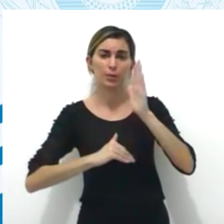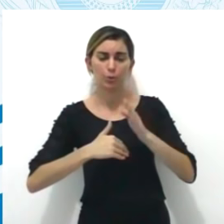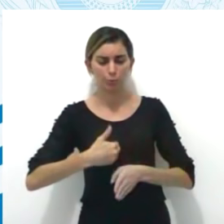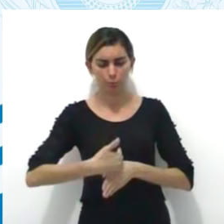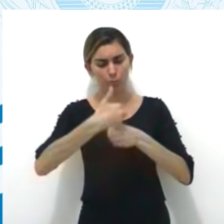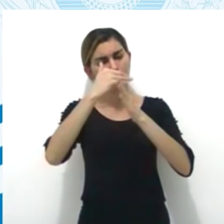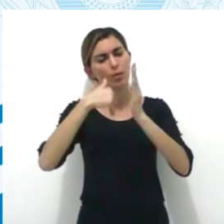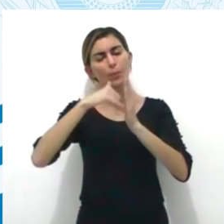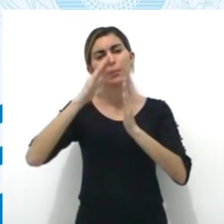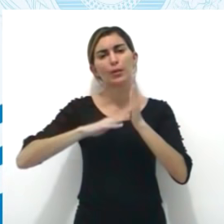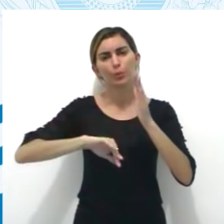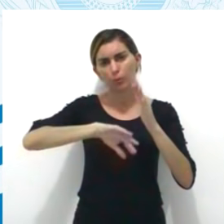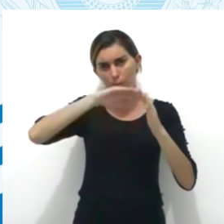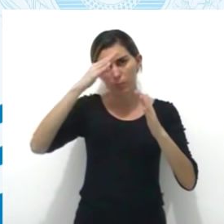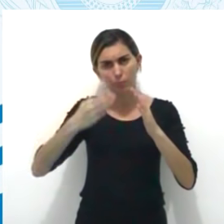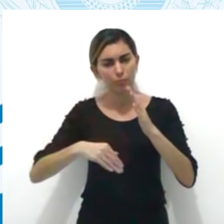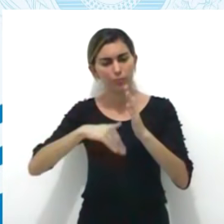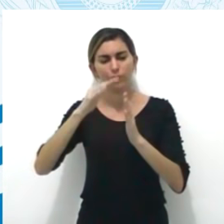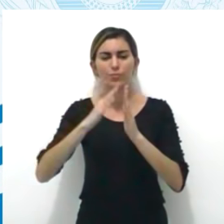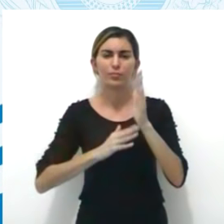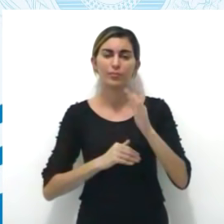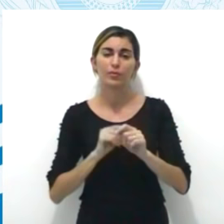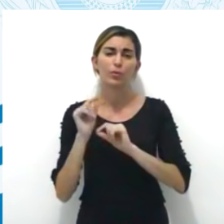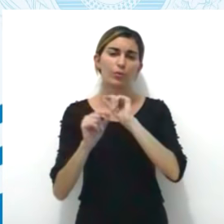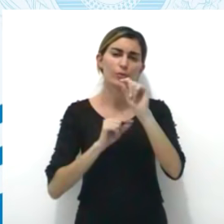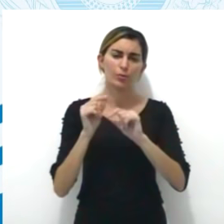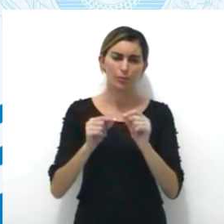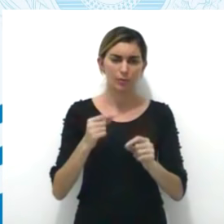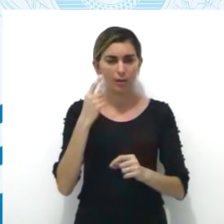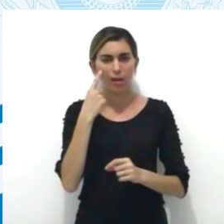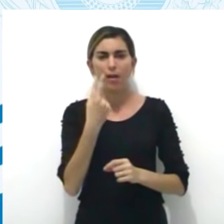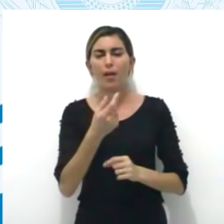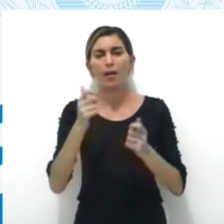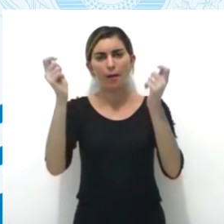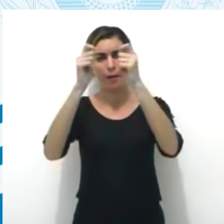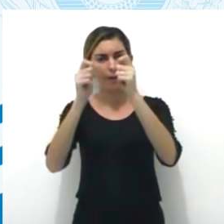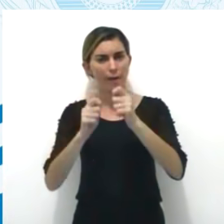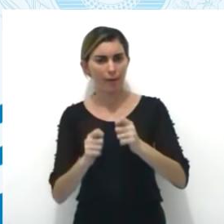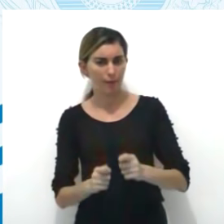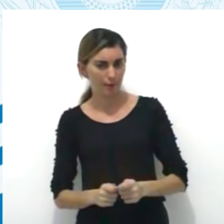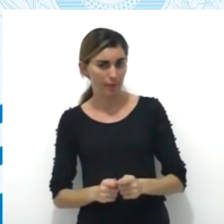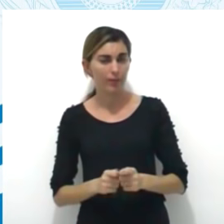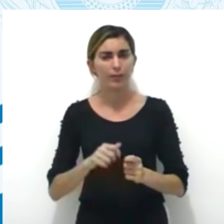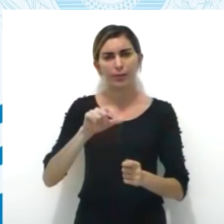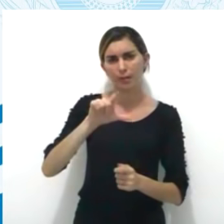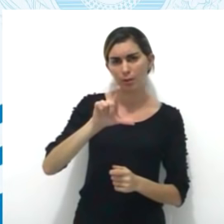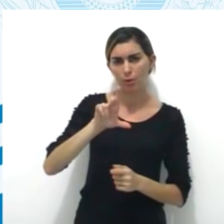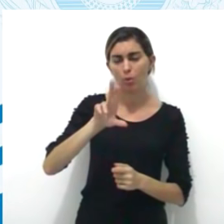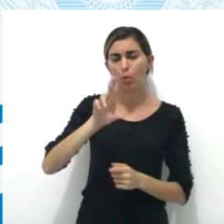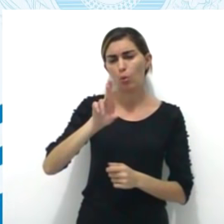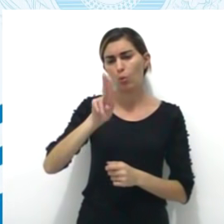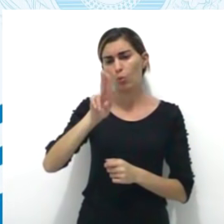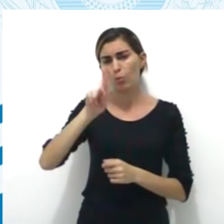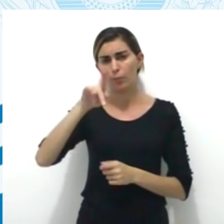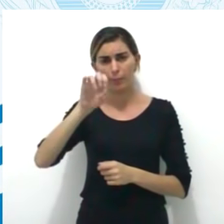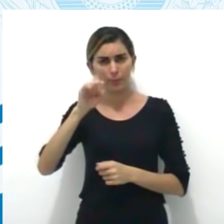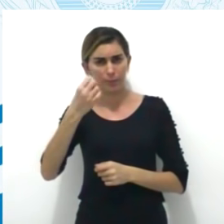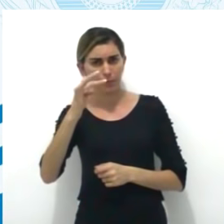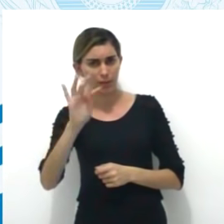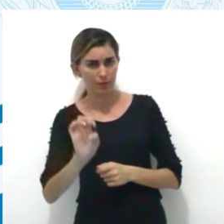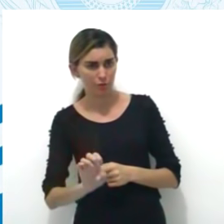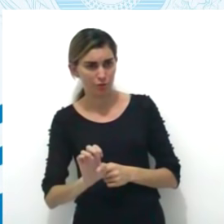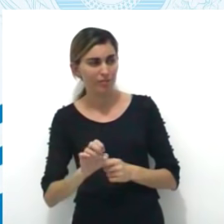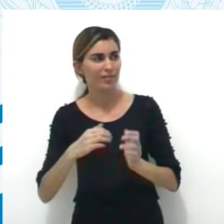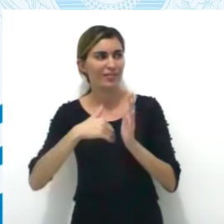das paredes. Que pinturas são essas? Meus prezados e minhas prezadas, é a arte rupestre, né? A pintura